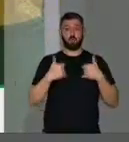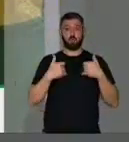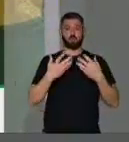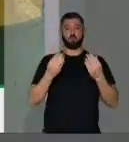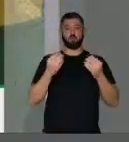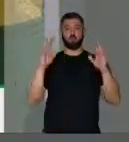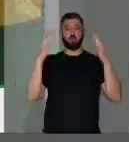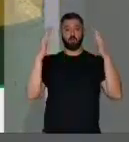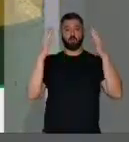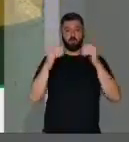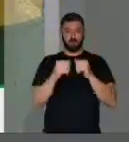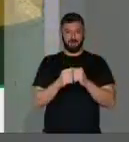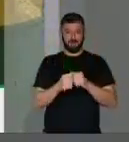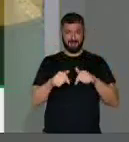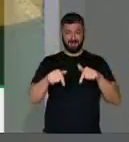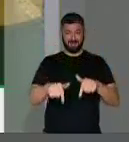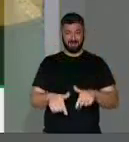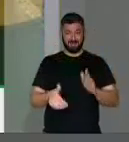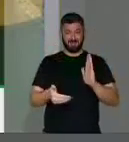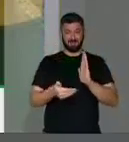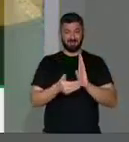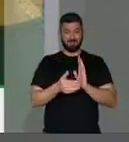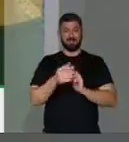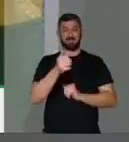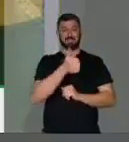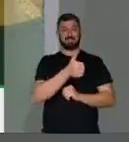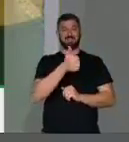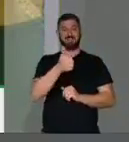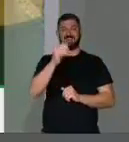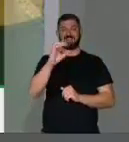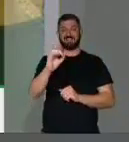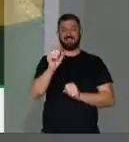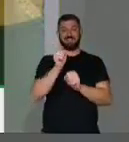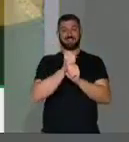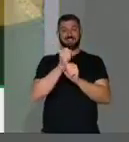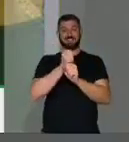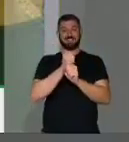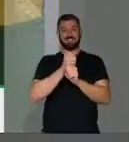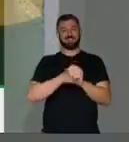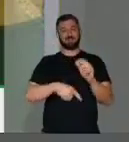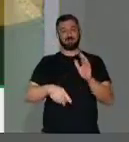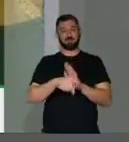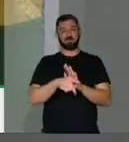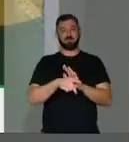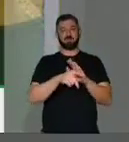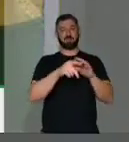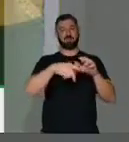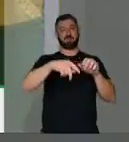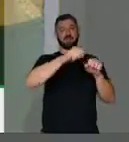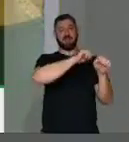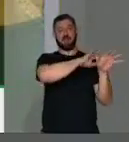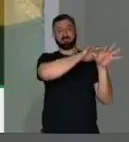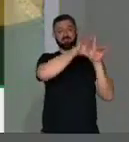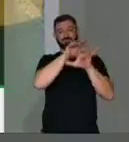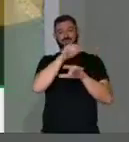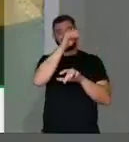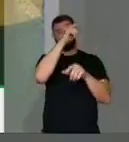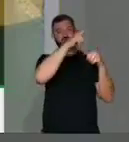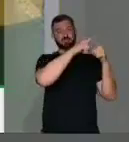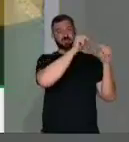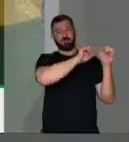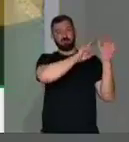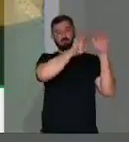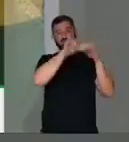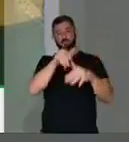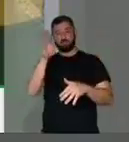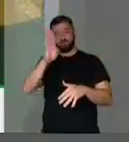de celebrar nesta casa 110 anos da imigração japonesa no Brasil.